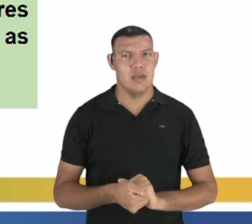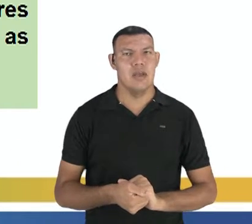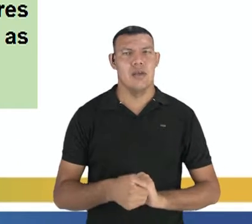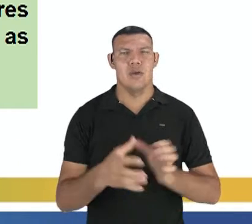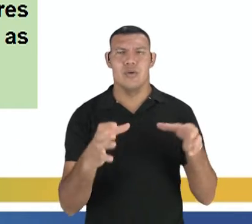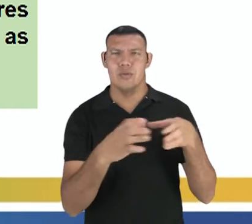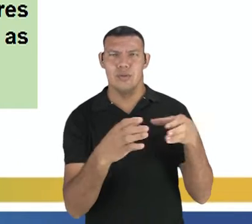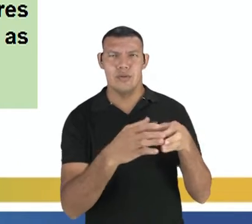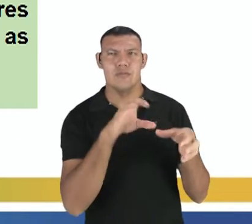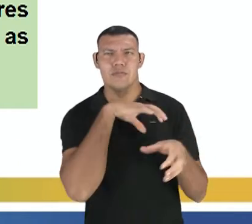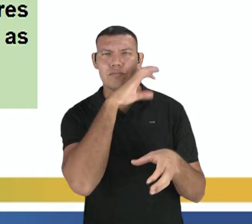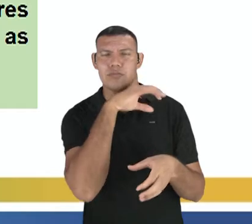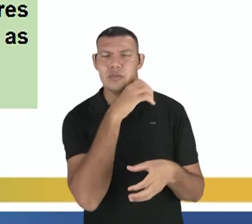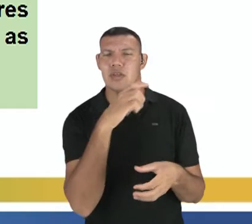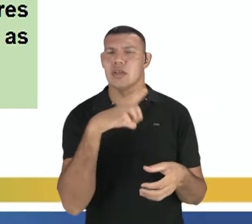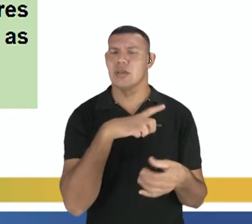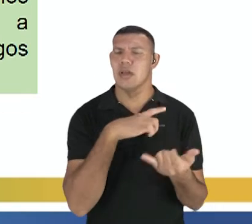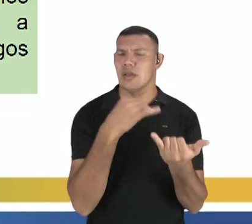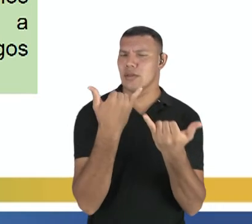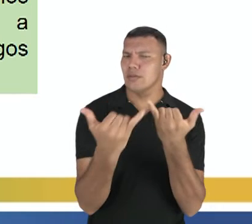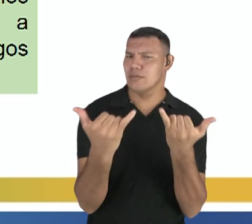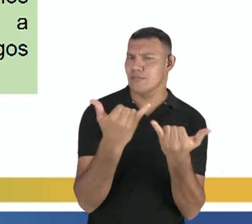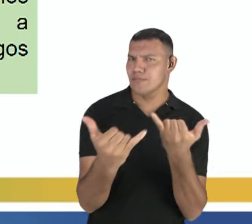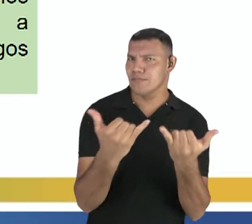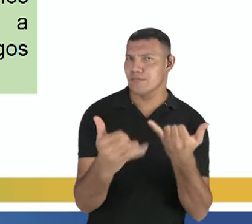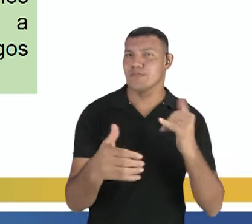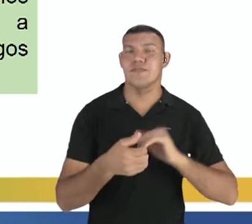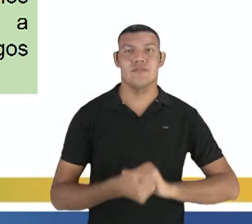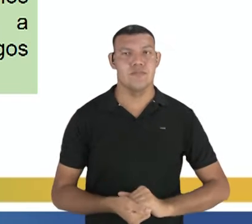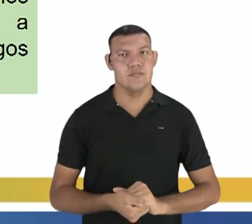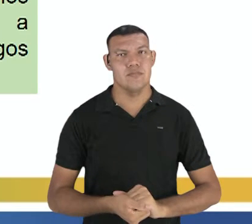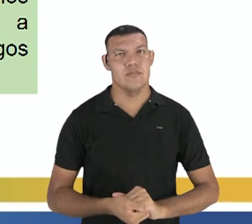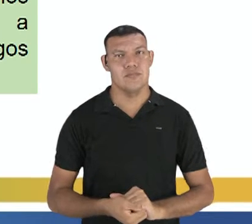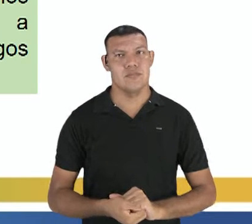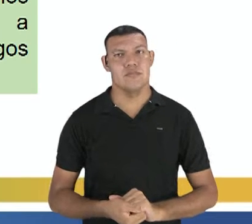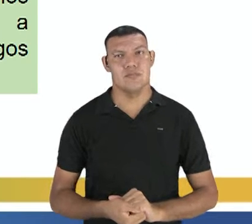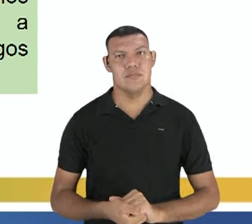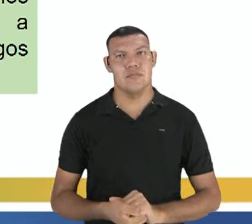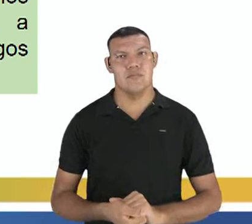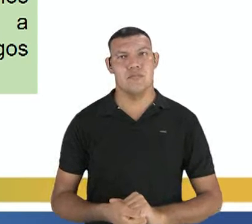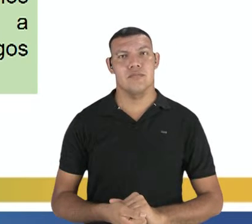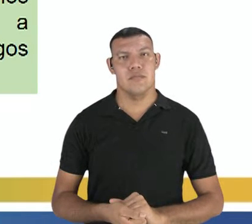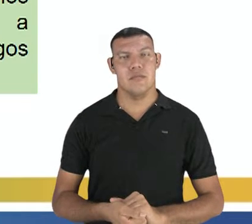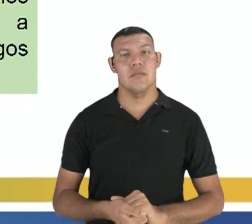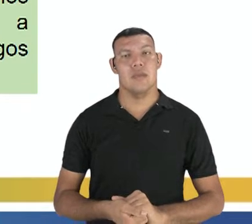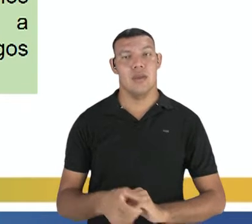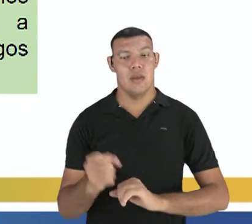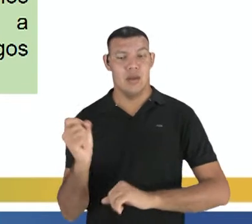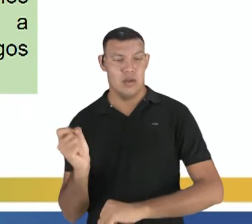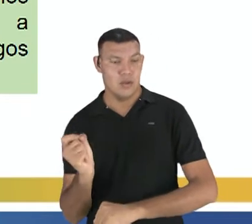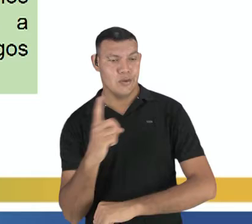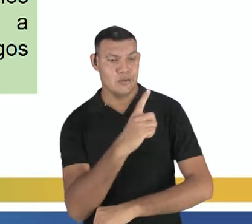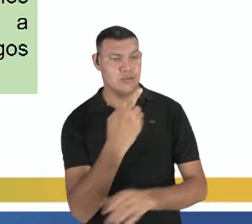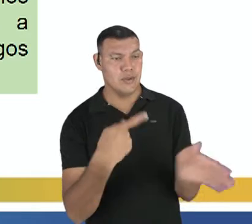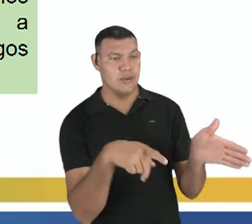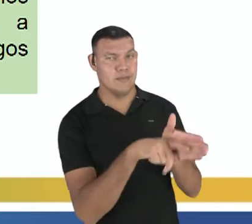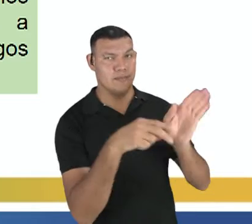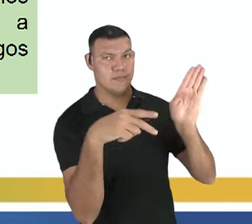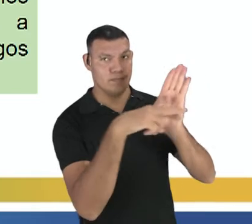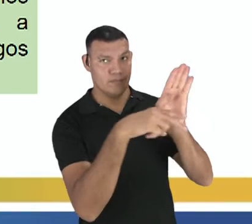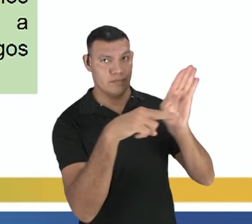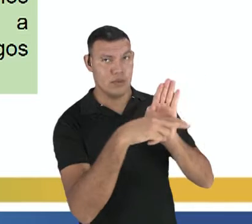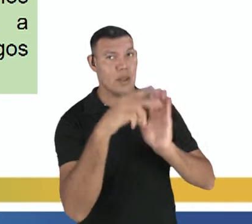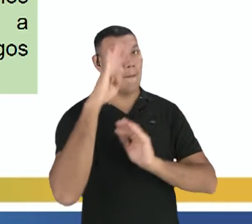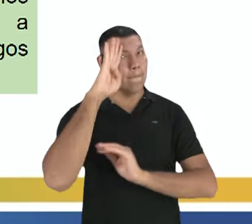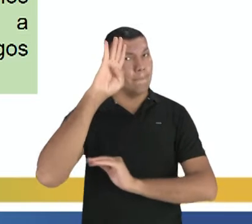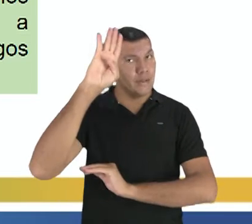espécies possuíam semelhanças entre si. Bom, com isso, a evolução biológica,